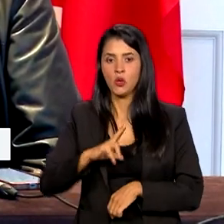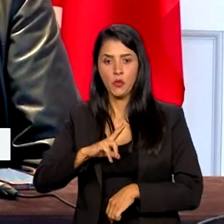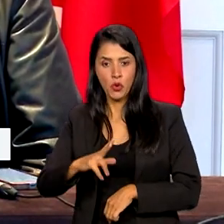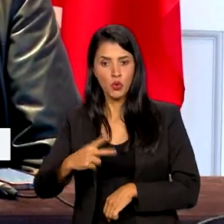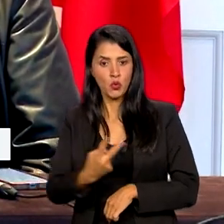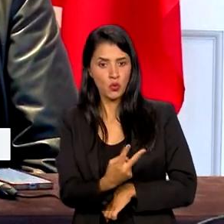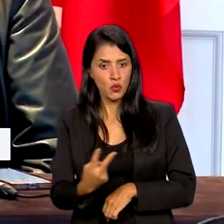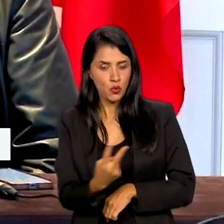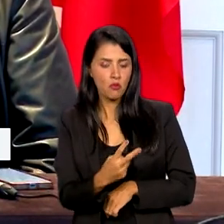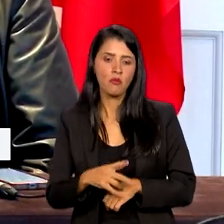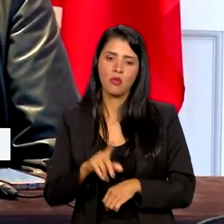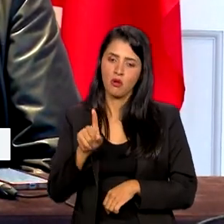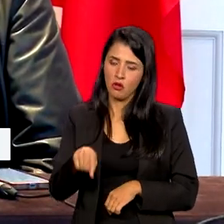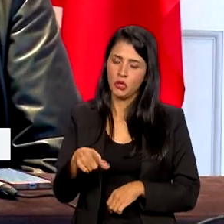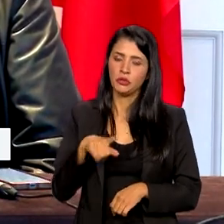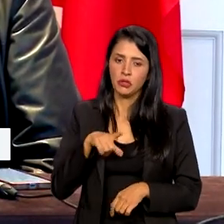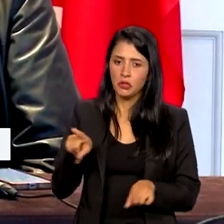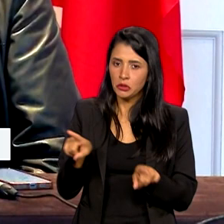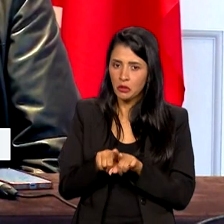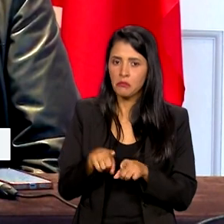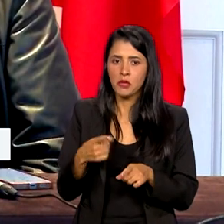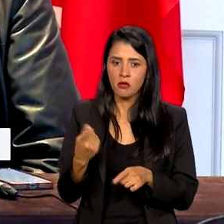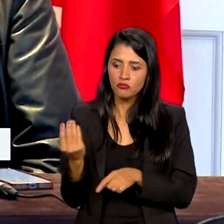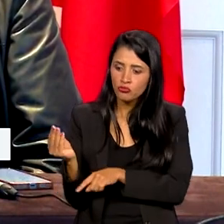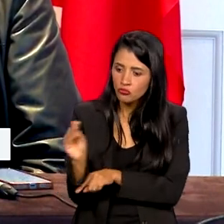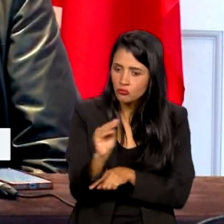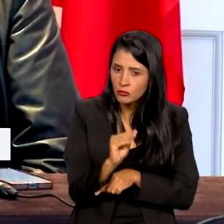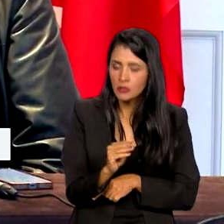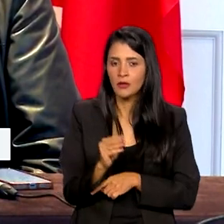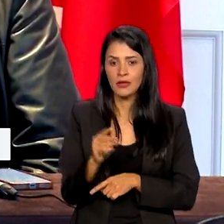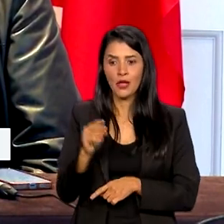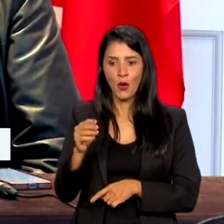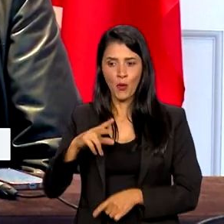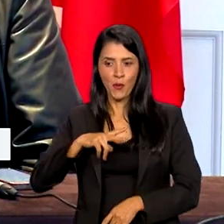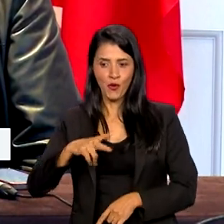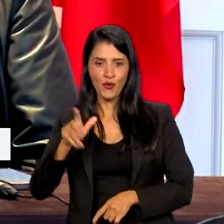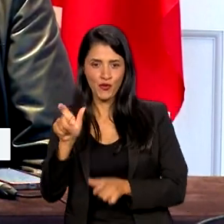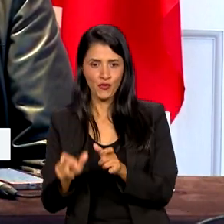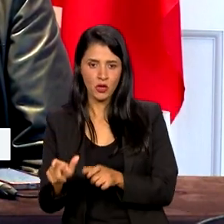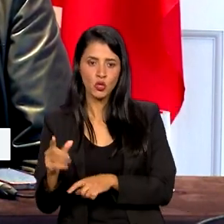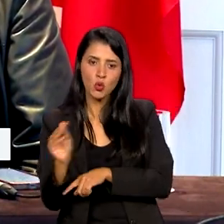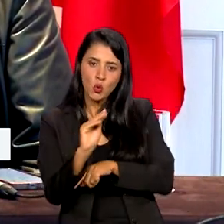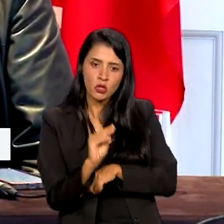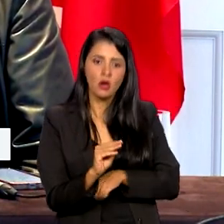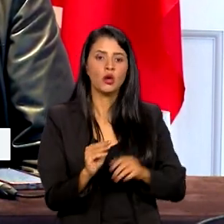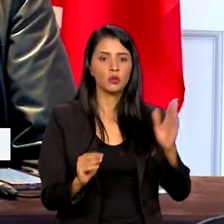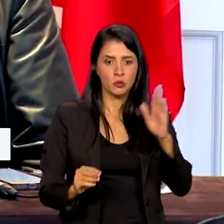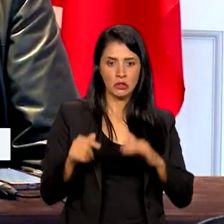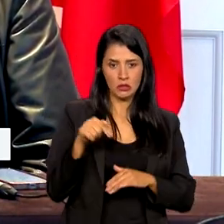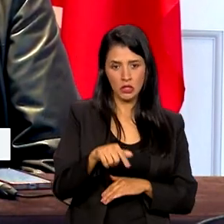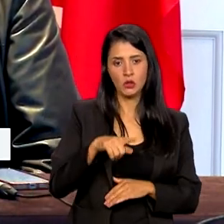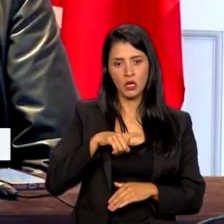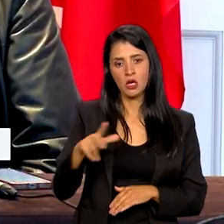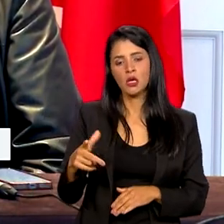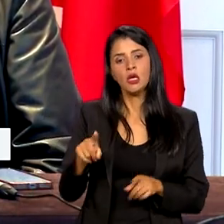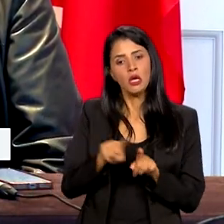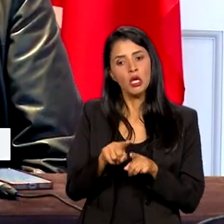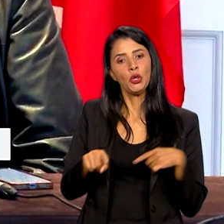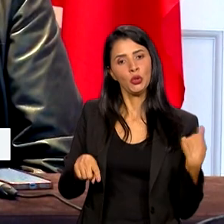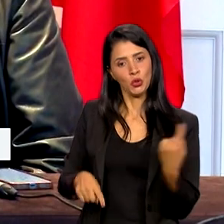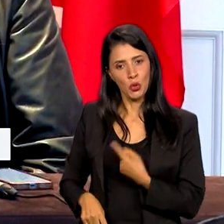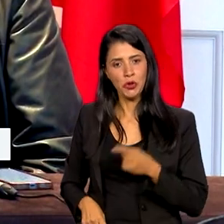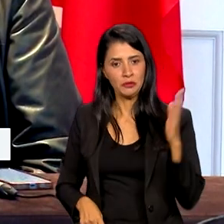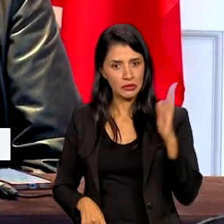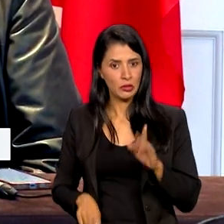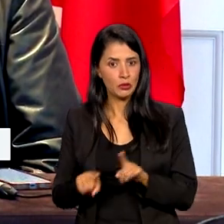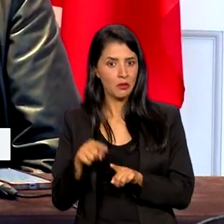e obviamente que isso envolve cuidar, os portugueses cuidarem dos brasileiros que estão aqui e nós brasileiros cuidarmos também dos